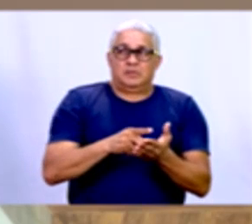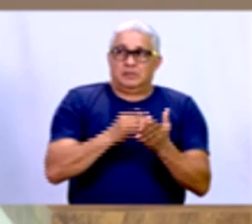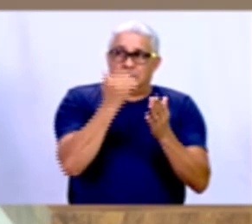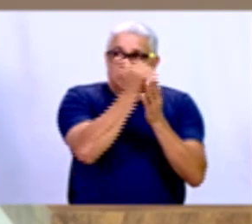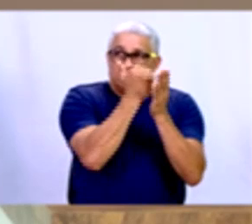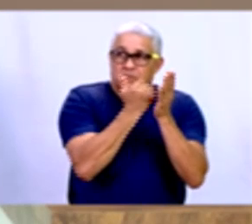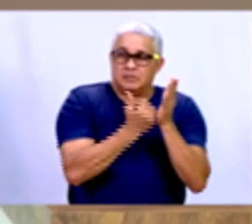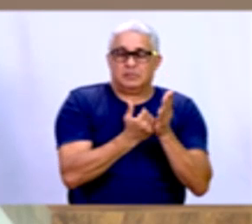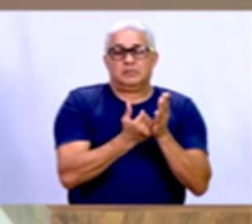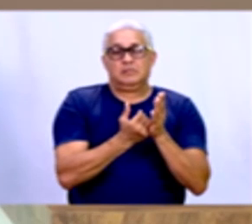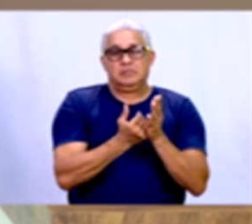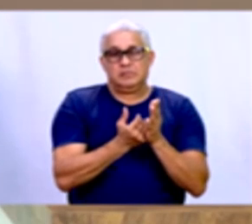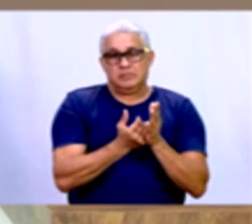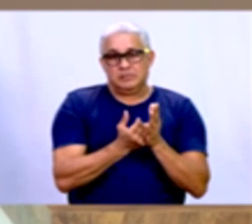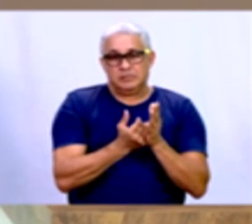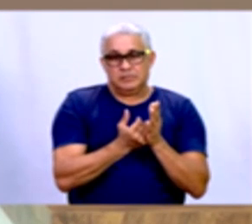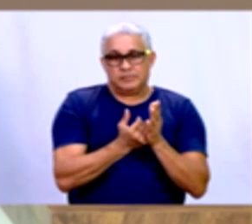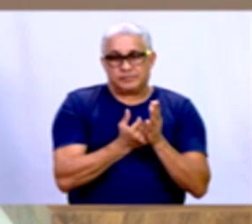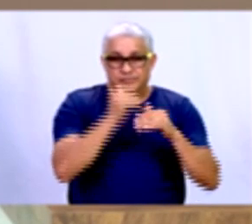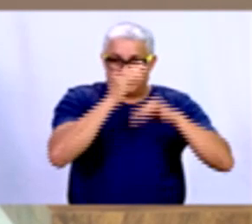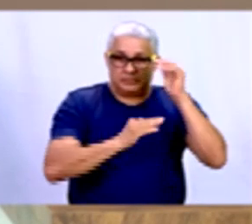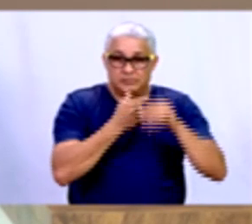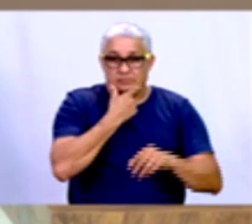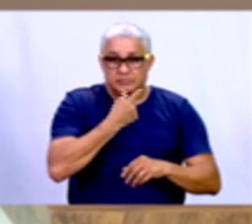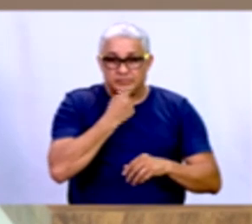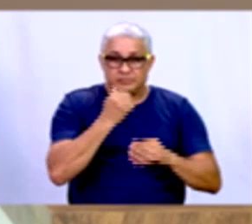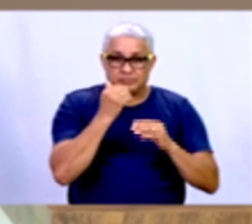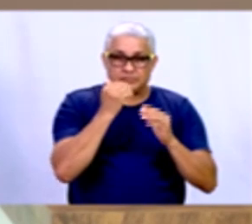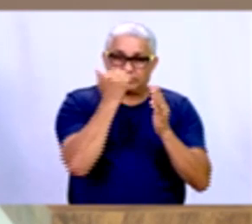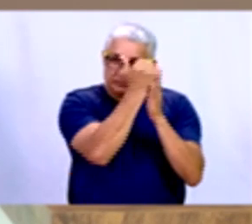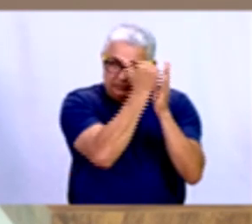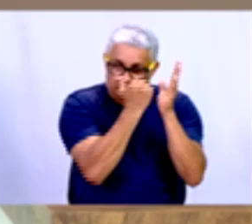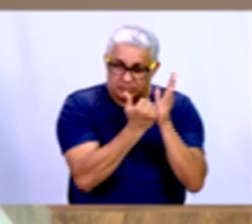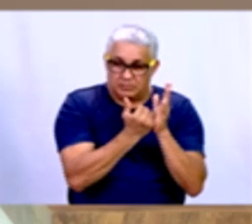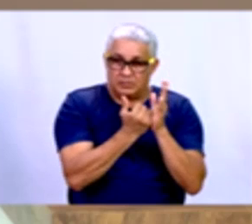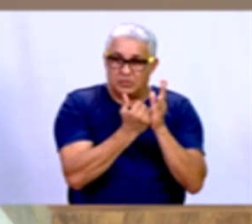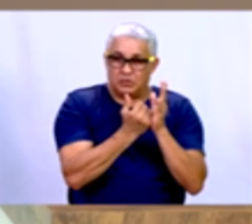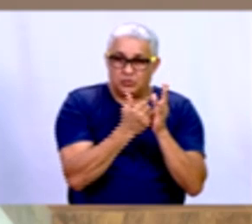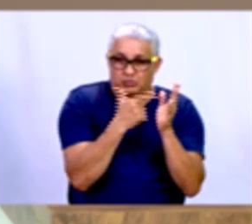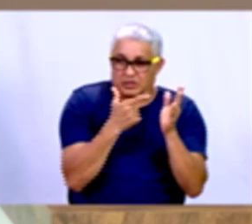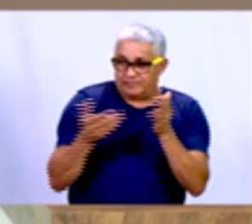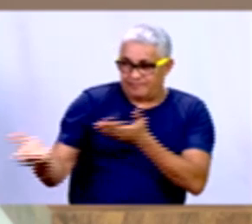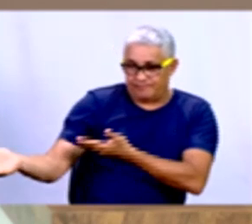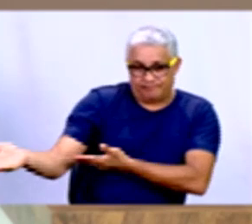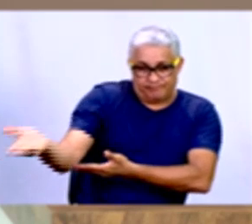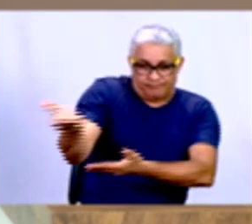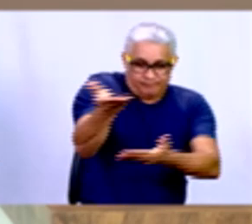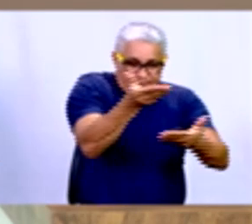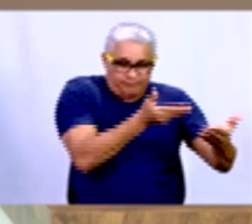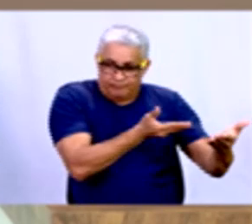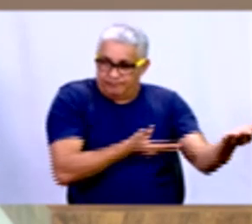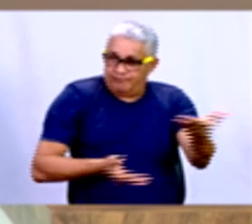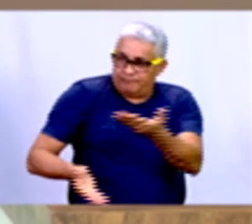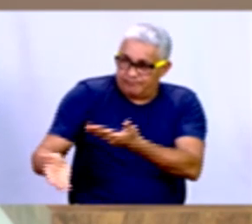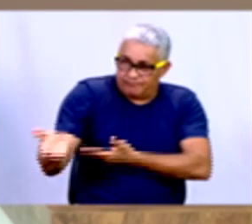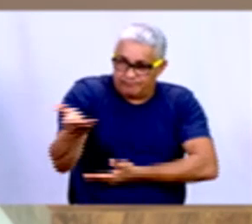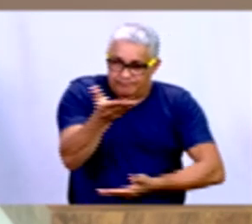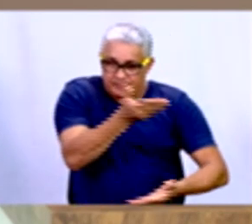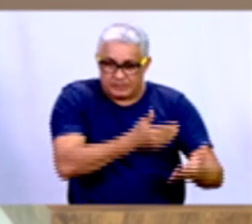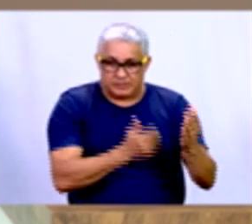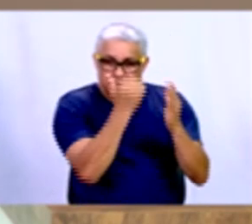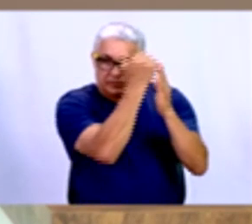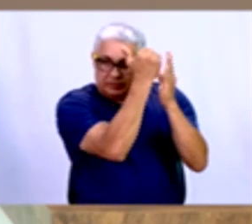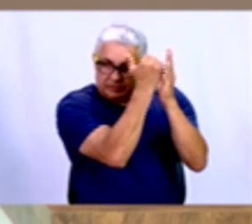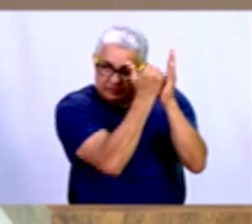software, quando o programador ou o desenvolvedor ele não envolve o usuário, o seu cliente, durante o processo